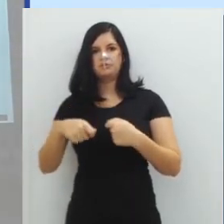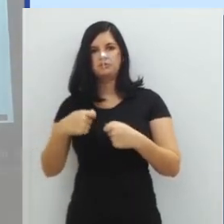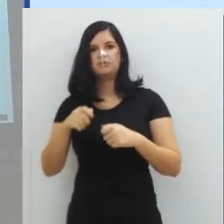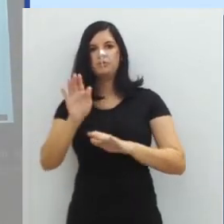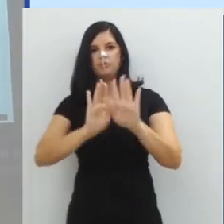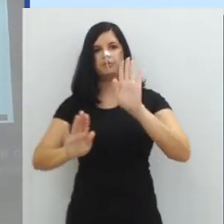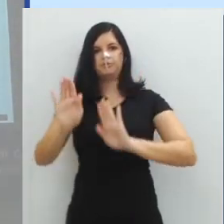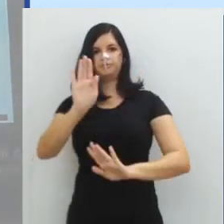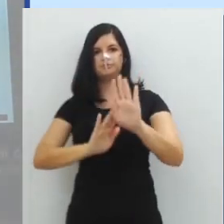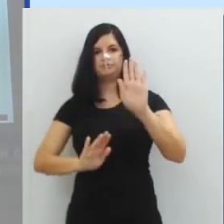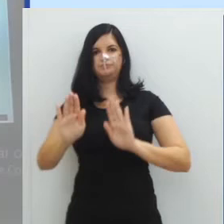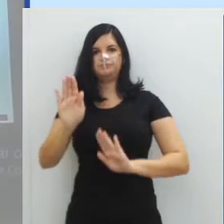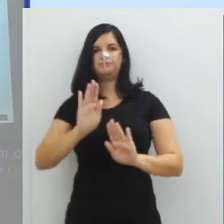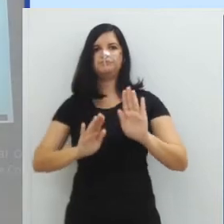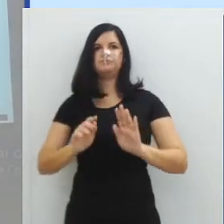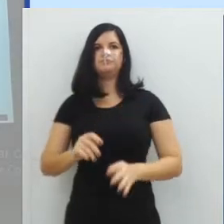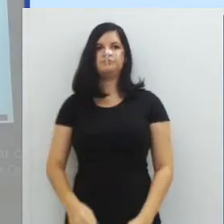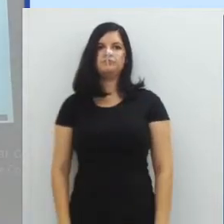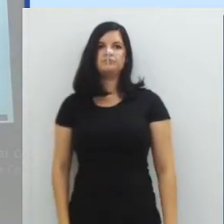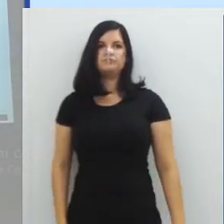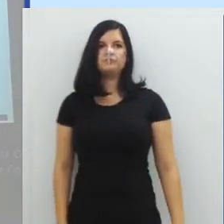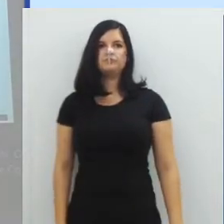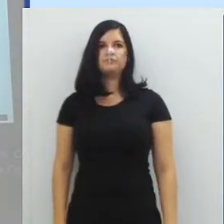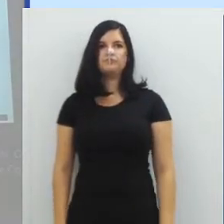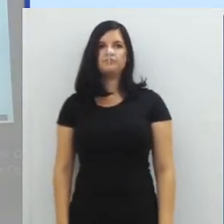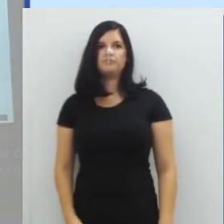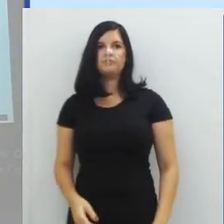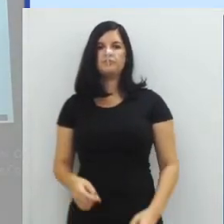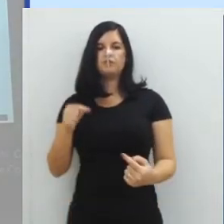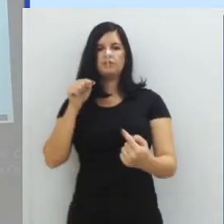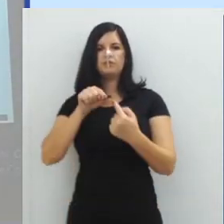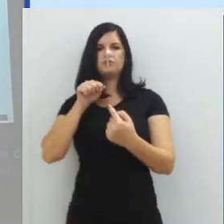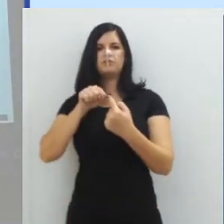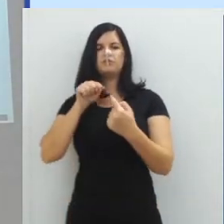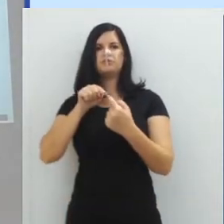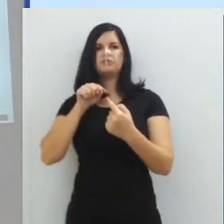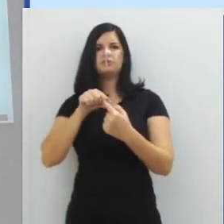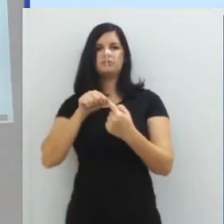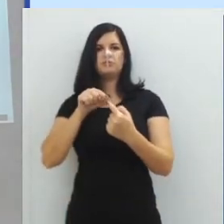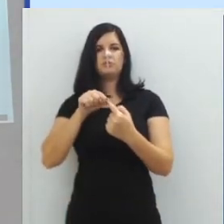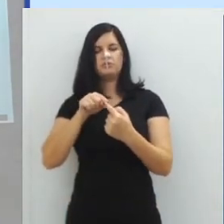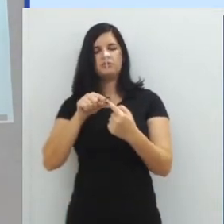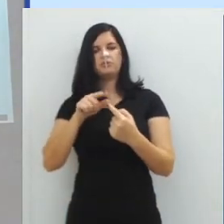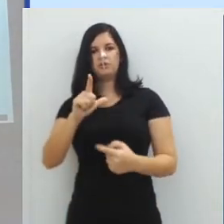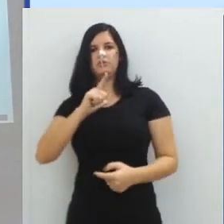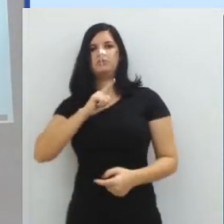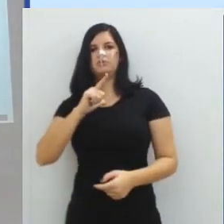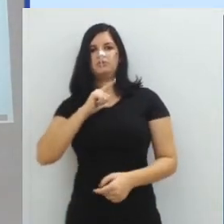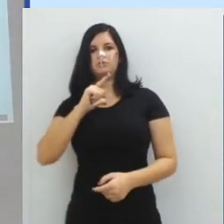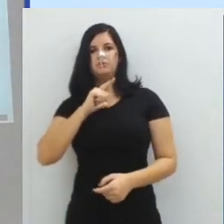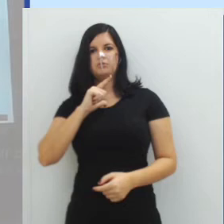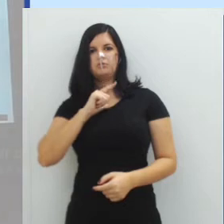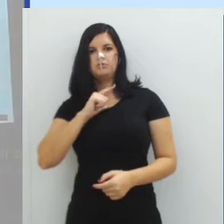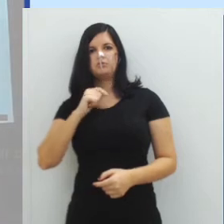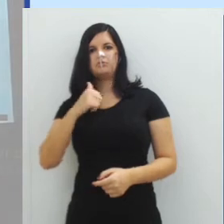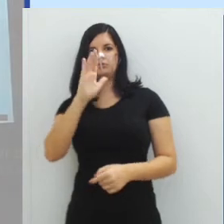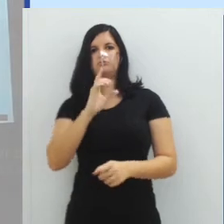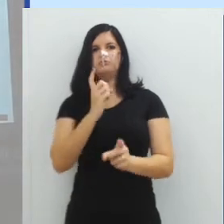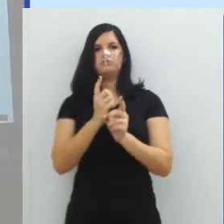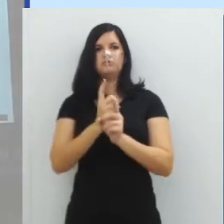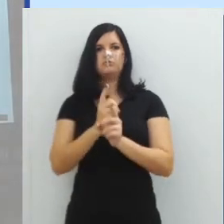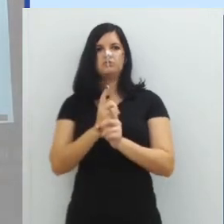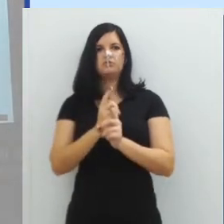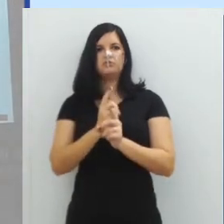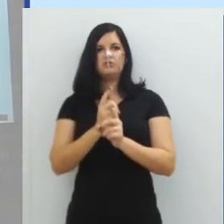esses cuidados. Os indicadores que a gente tem como mais comuns, que